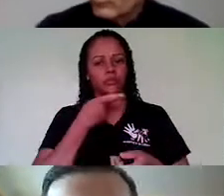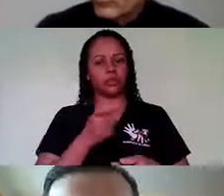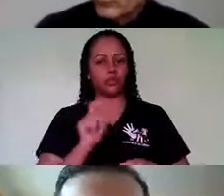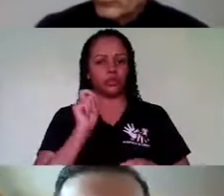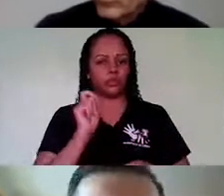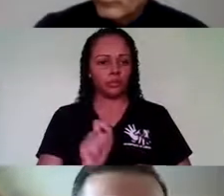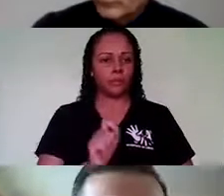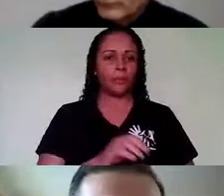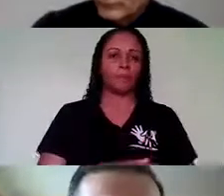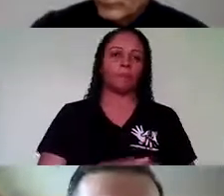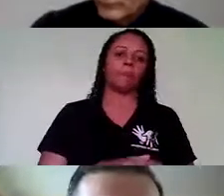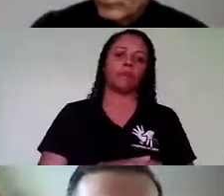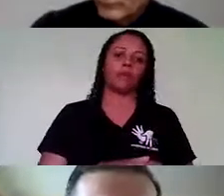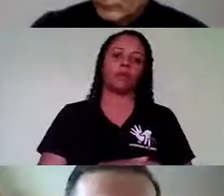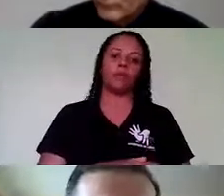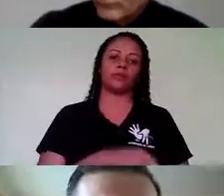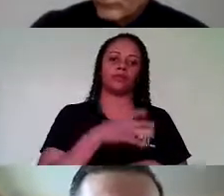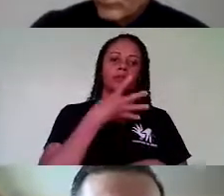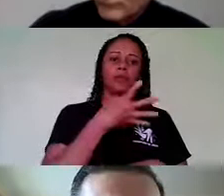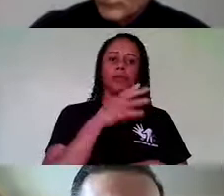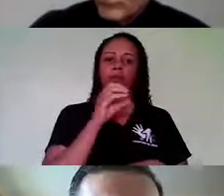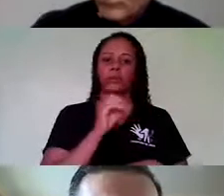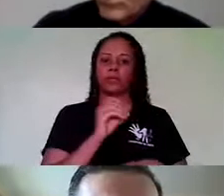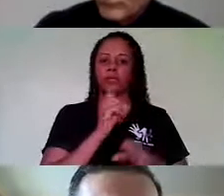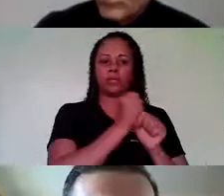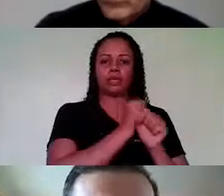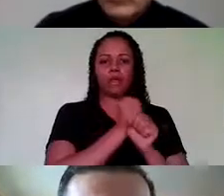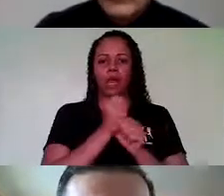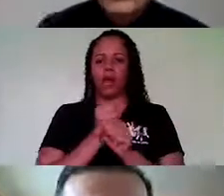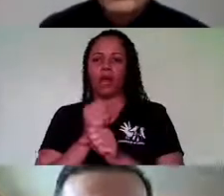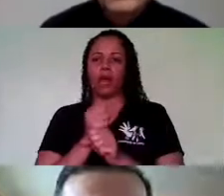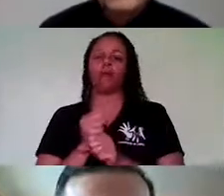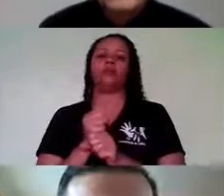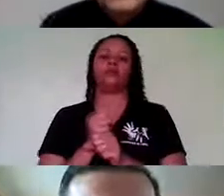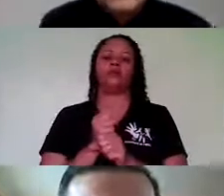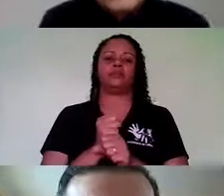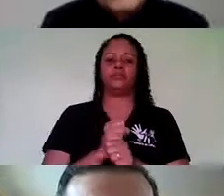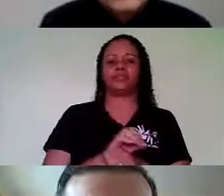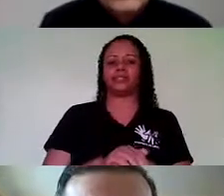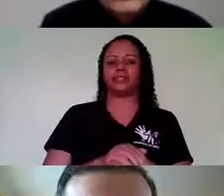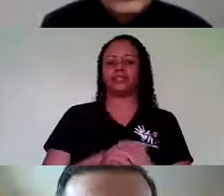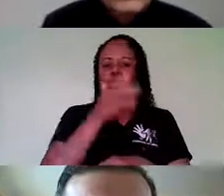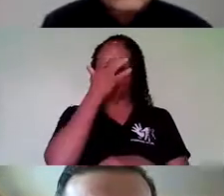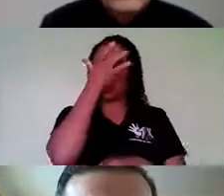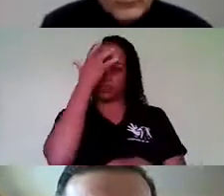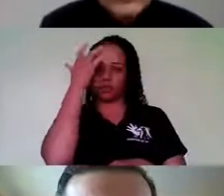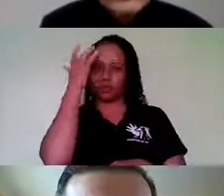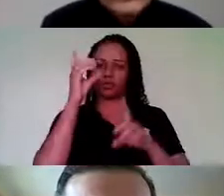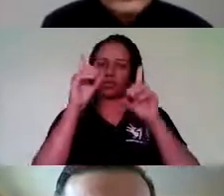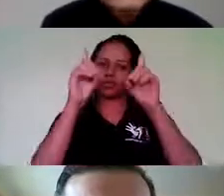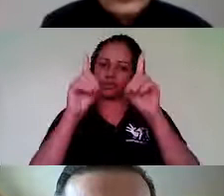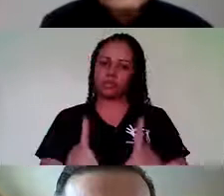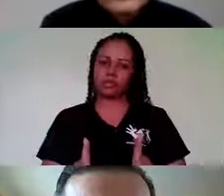Internacional da Pessoa com Deficiência. Vocês estão me ouvindo? Que deu uma instabilidade